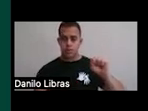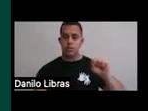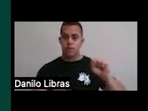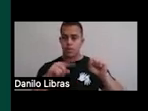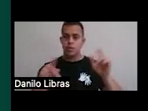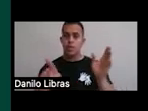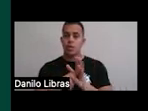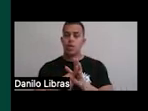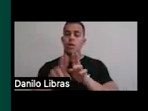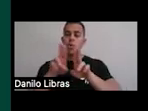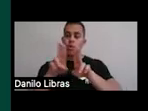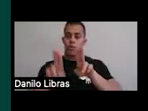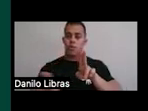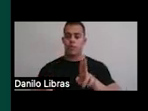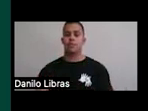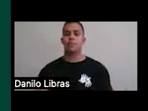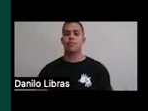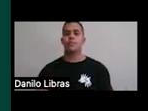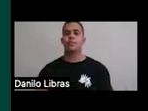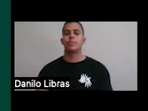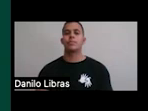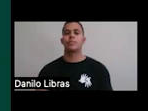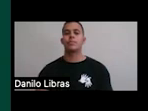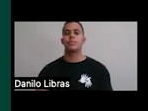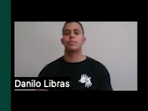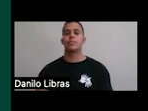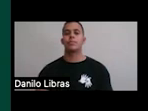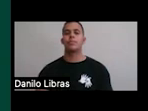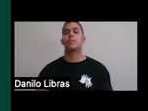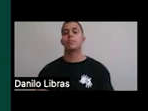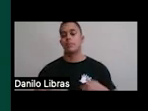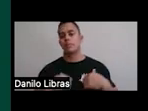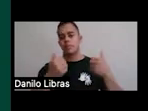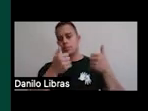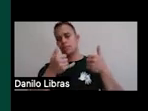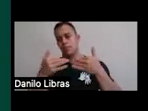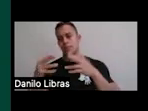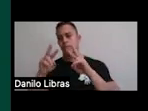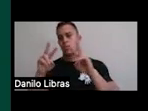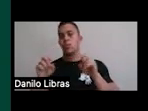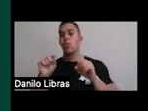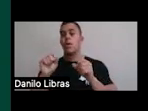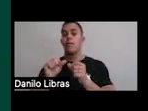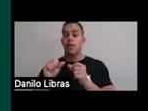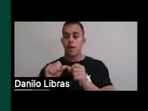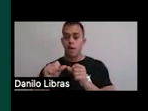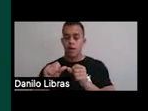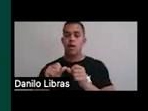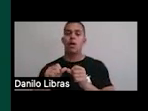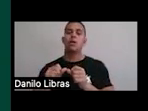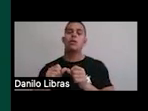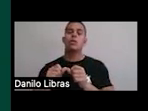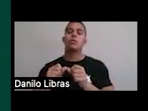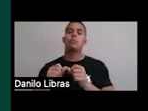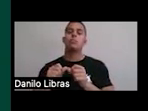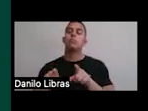UFRJ. E vou contar um pouquinho do que a gente faz e vou contar mais a filosofia